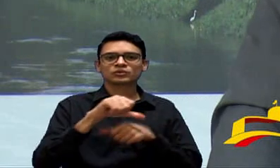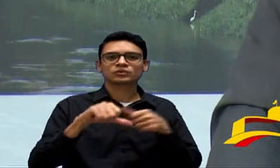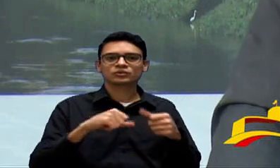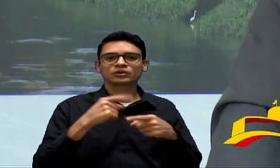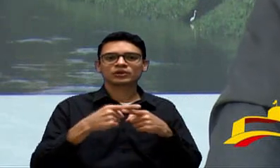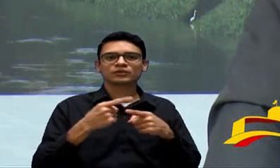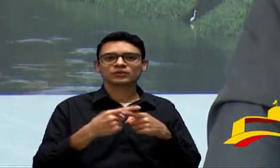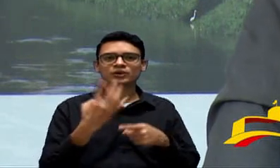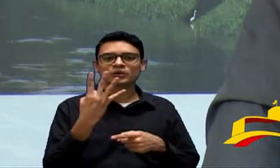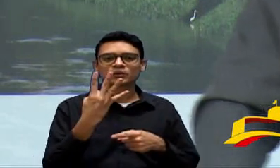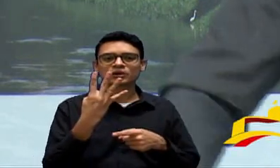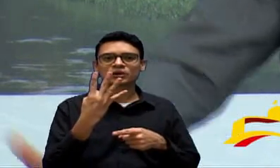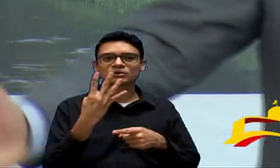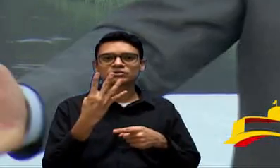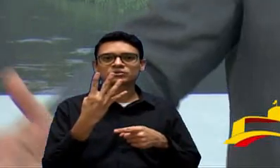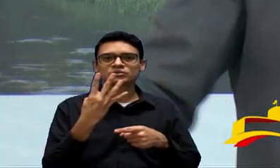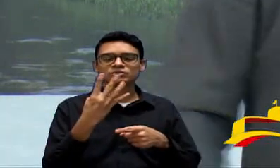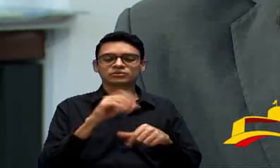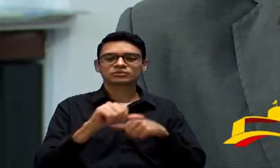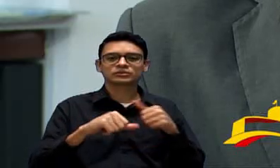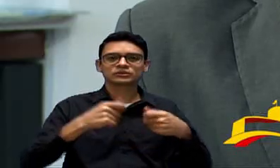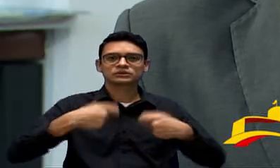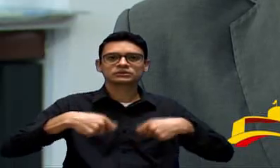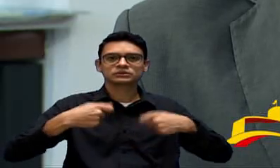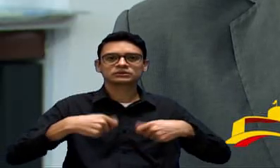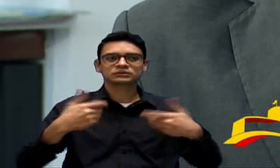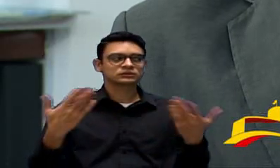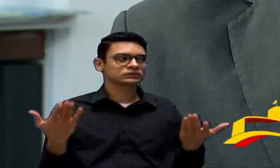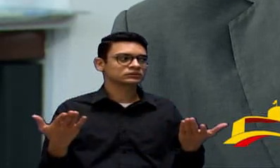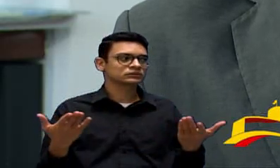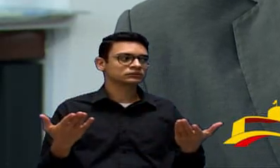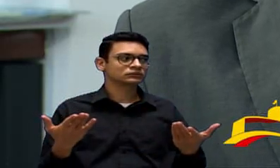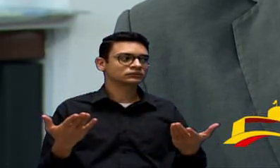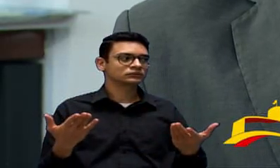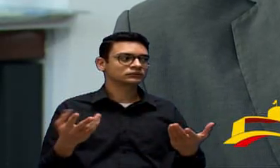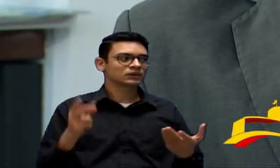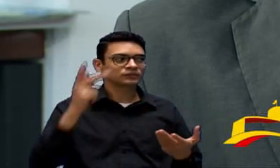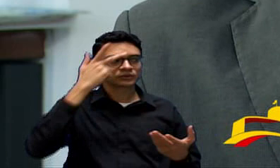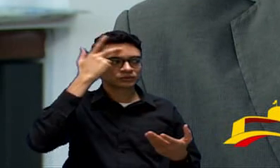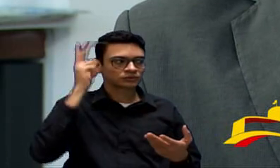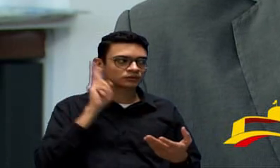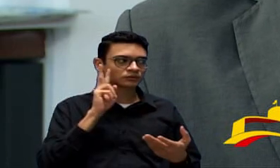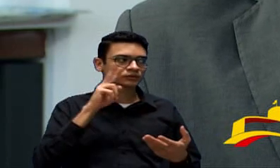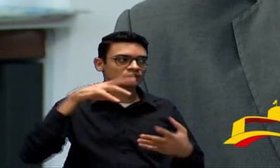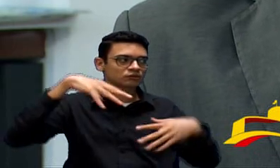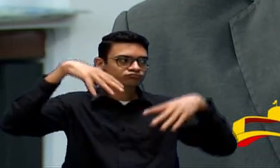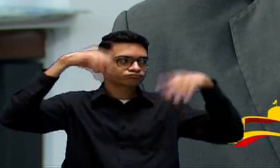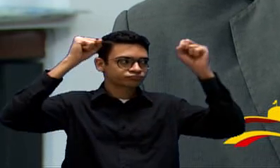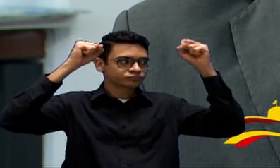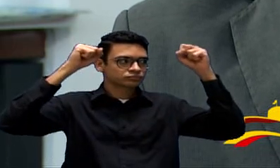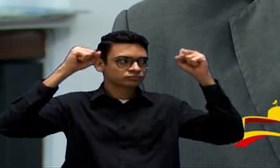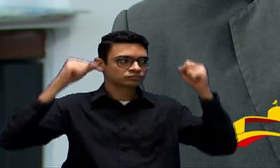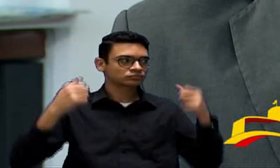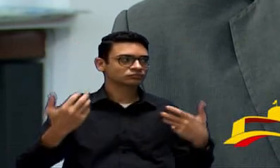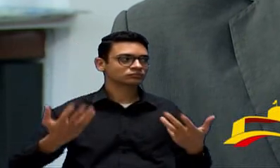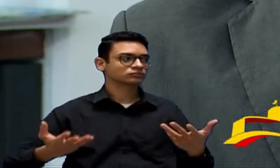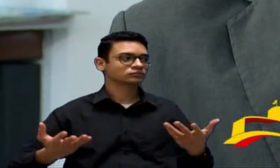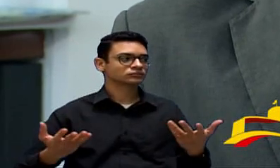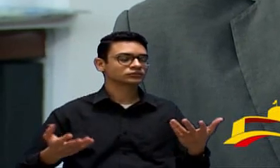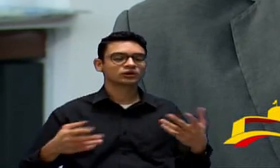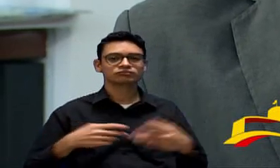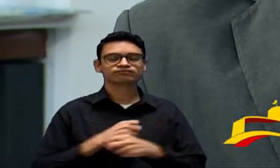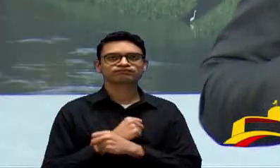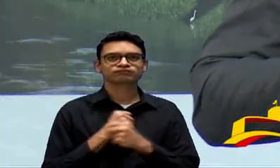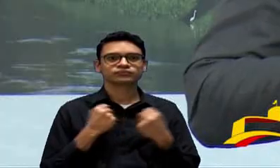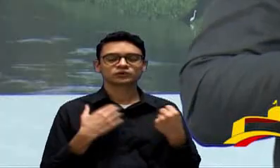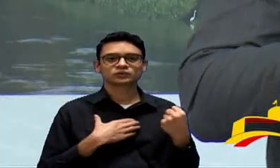4. Porque ali, meu Deus, e ali as pessoas vão ver a escuridão. Então fica essa